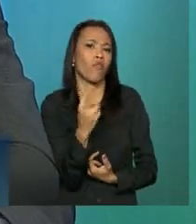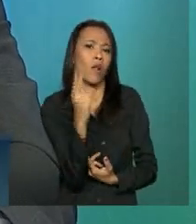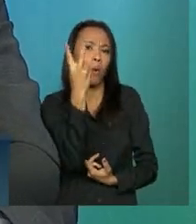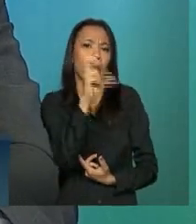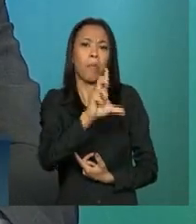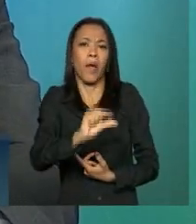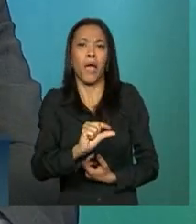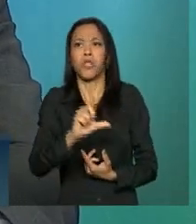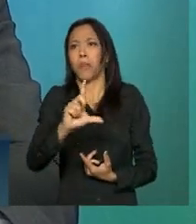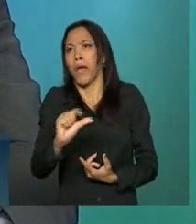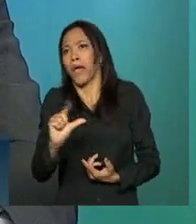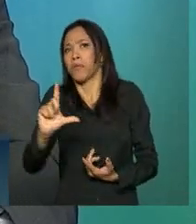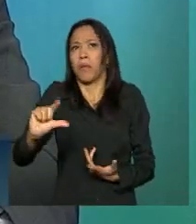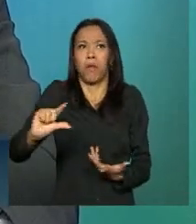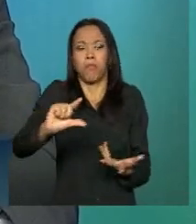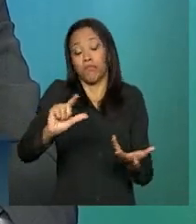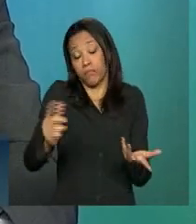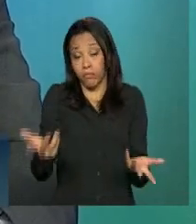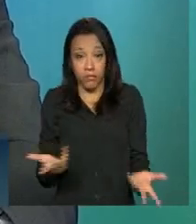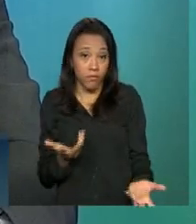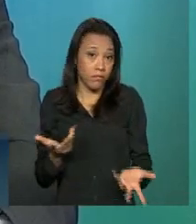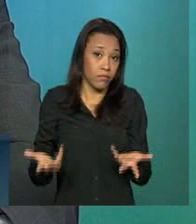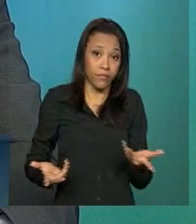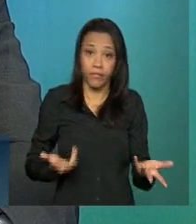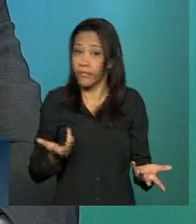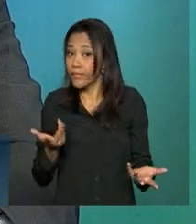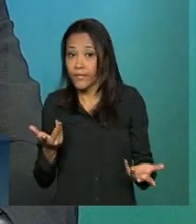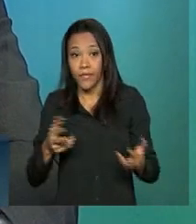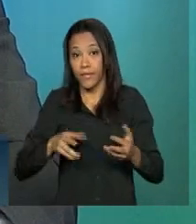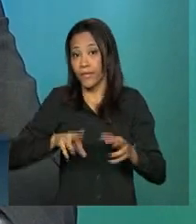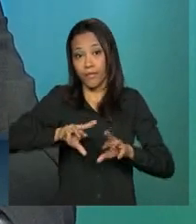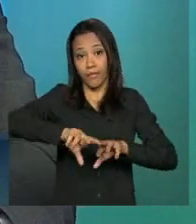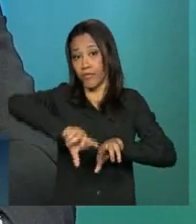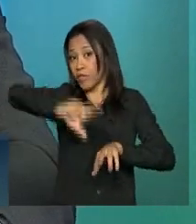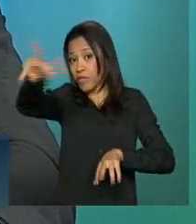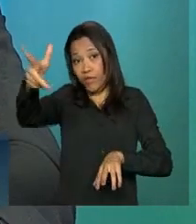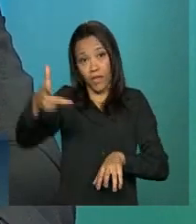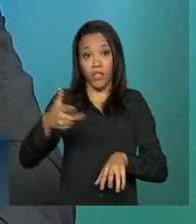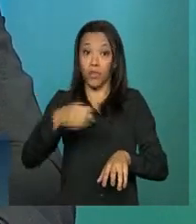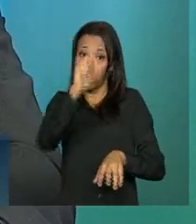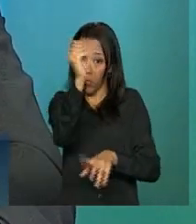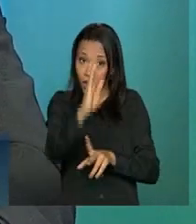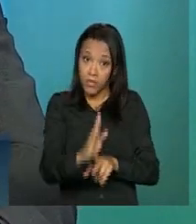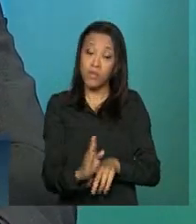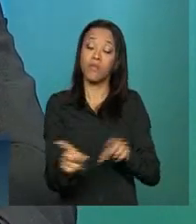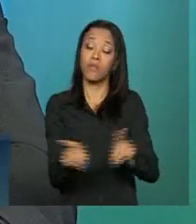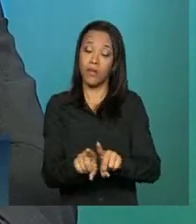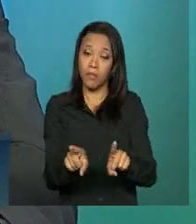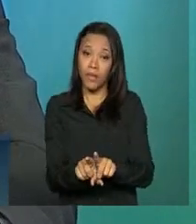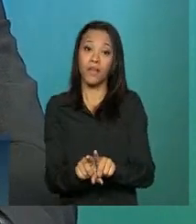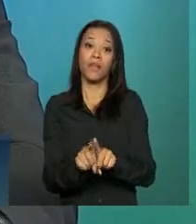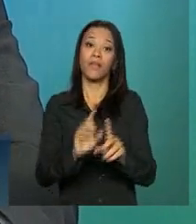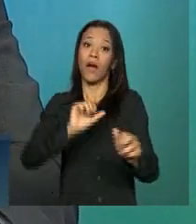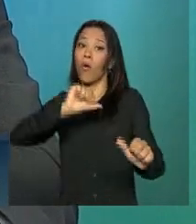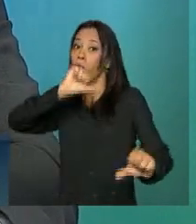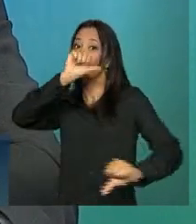tal. Pois é, como em tantas outras áreas, o Brasil está se transformando. Então,